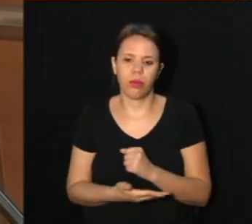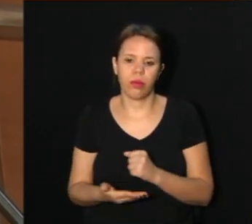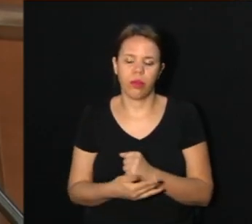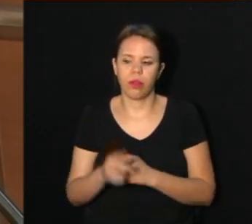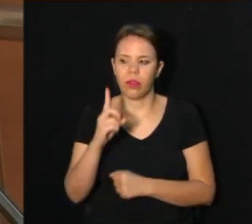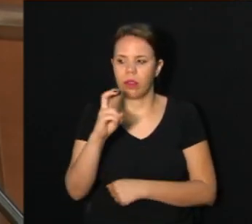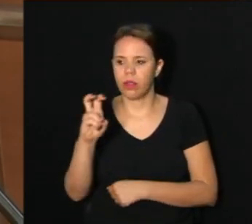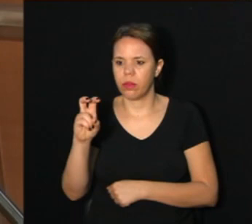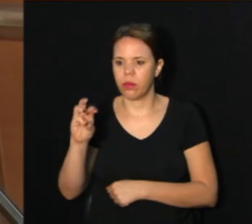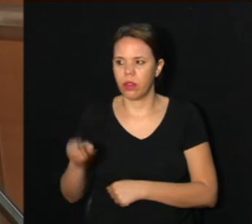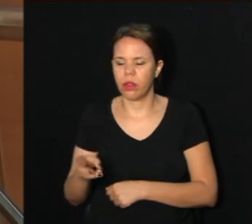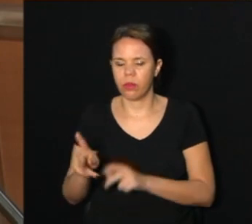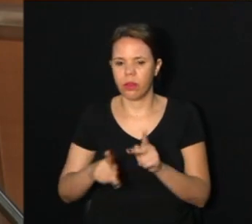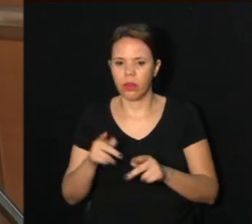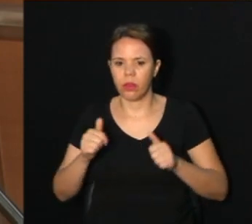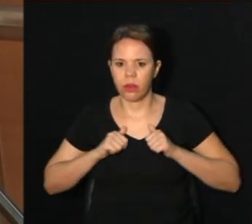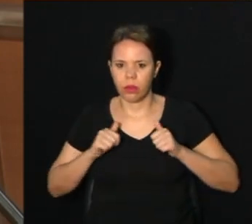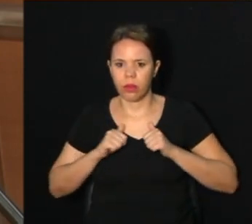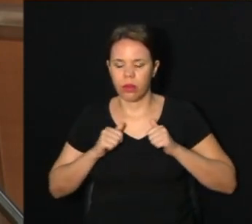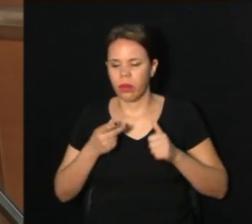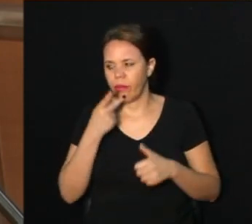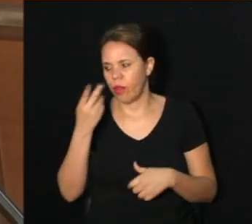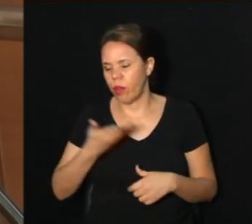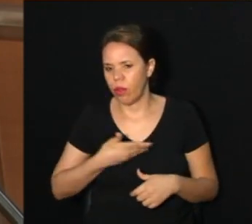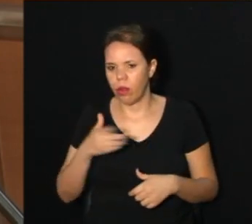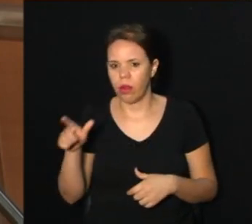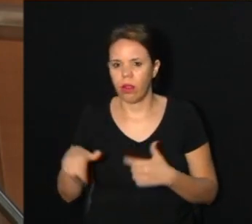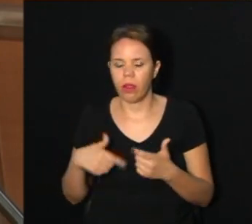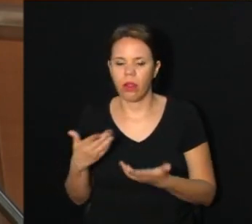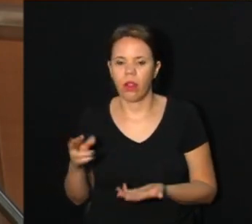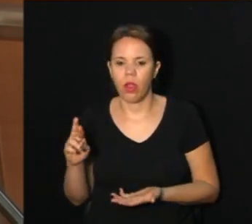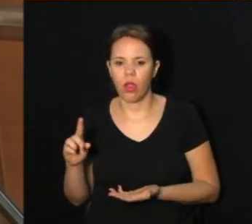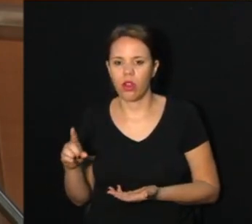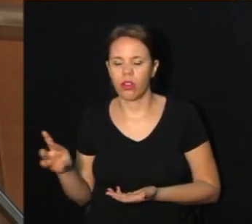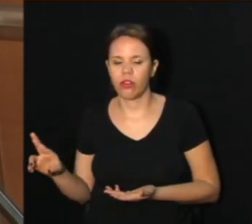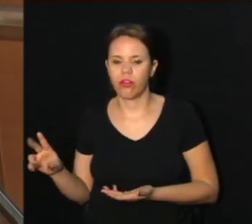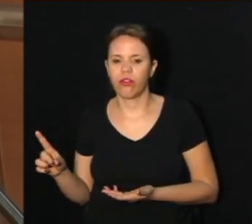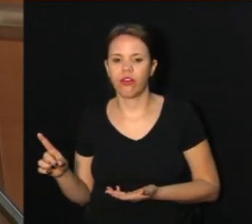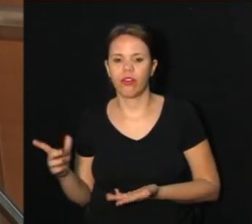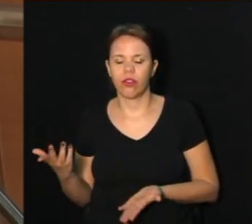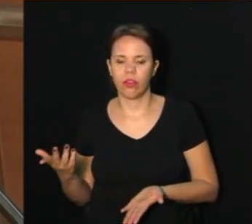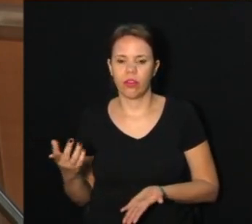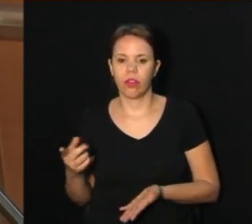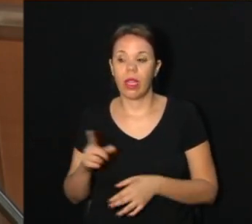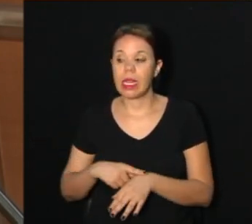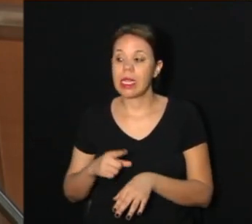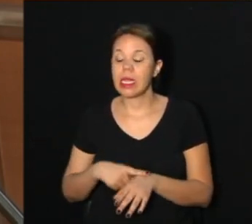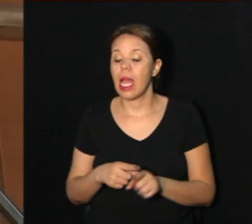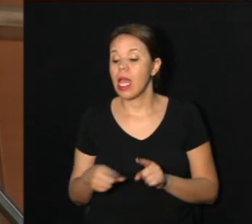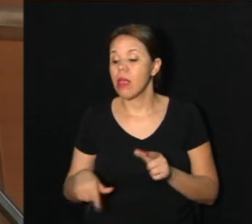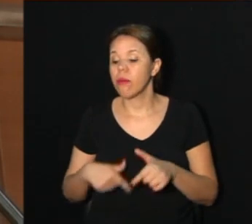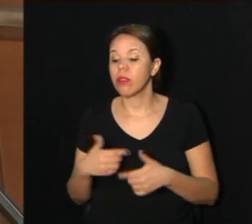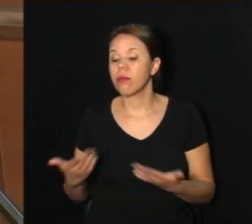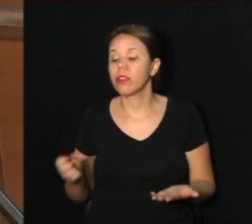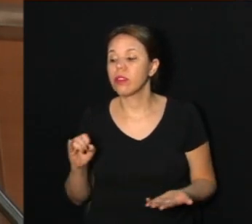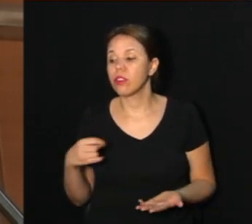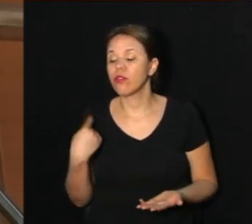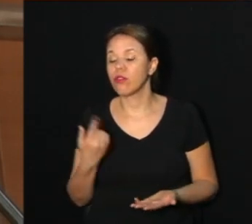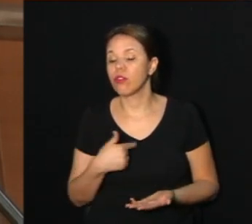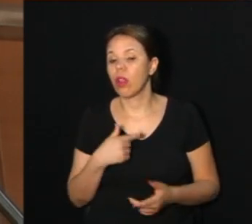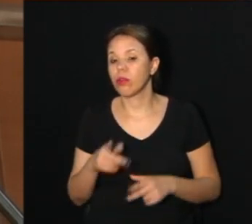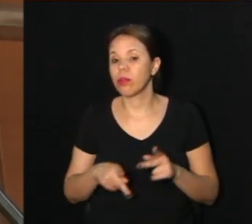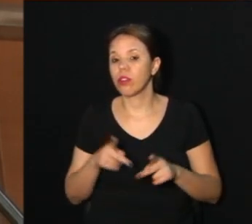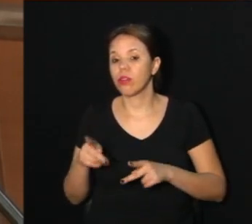de desempregados, e, como falou bem o meu colega Ronald, a questão do tempo, né? Se nós,